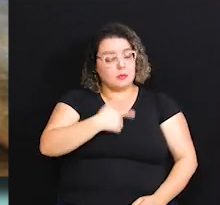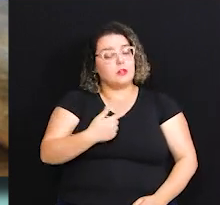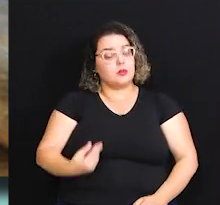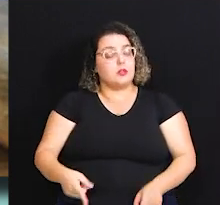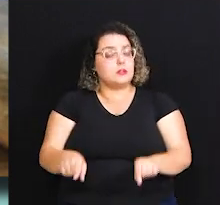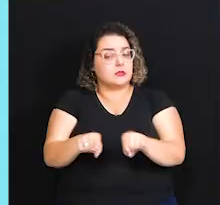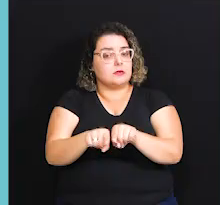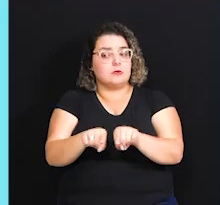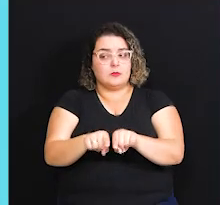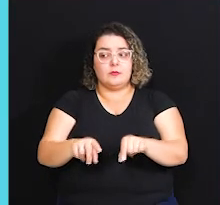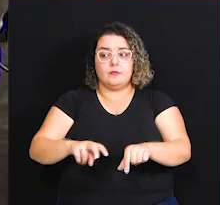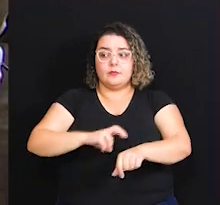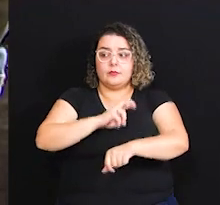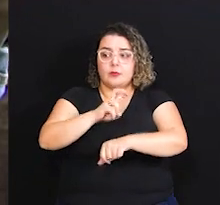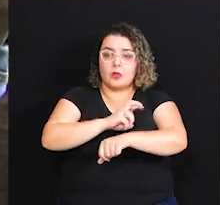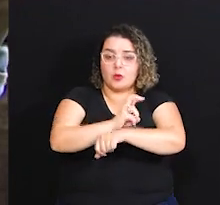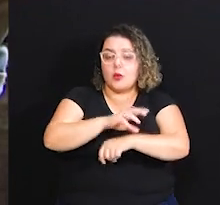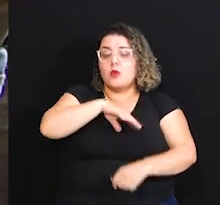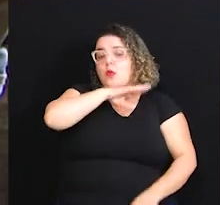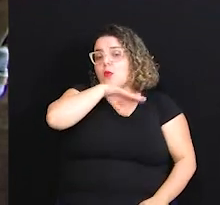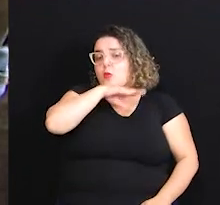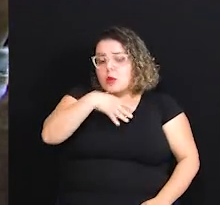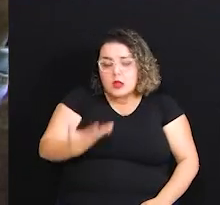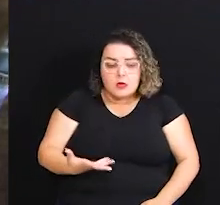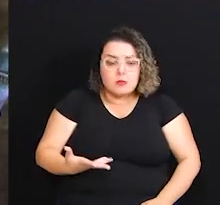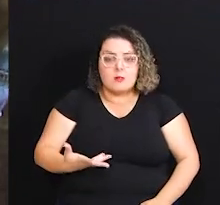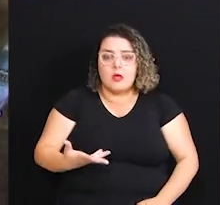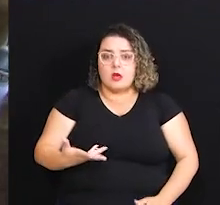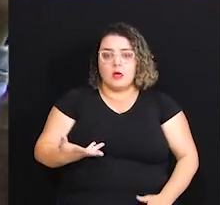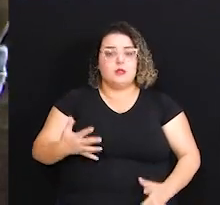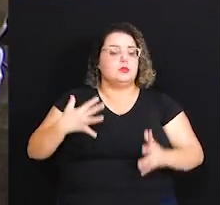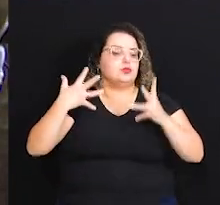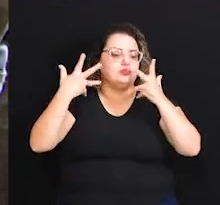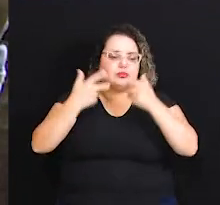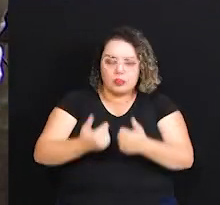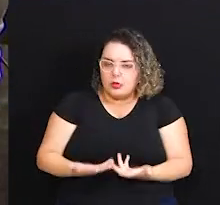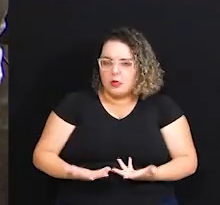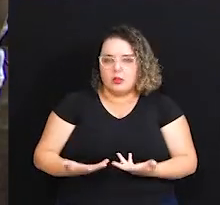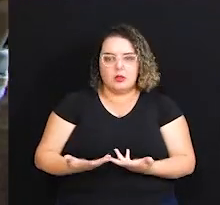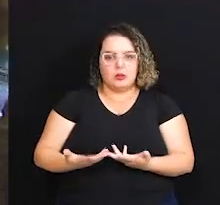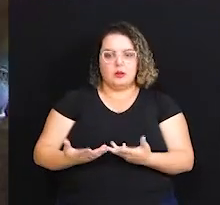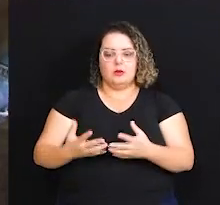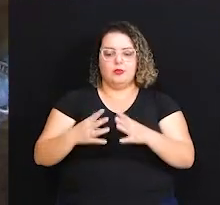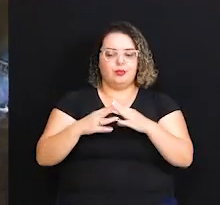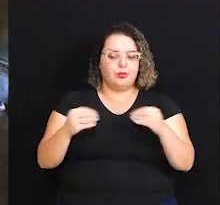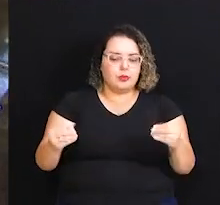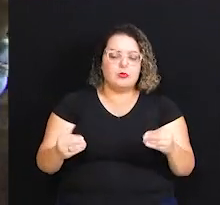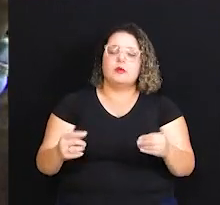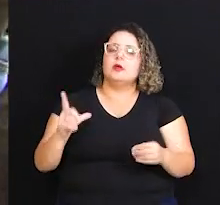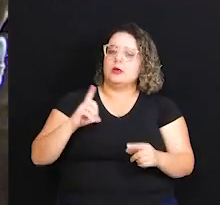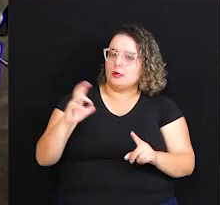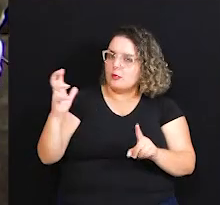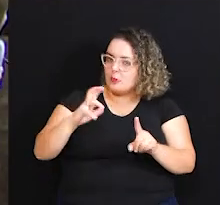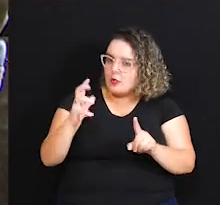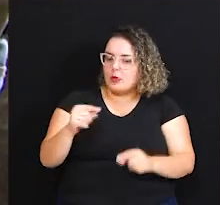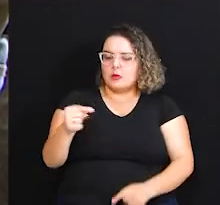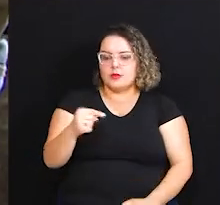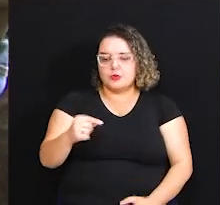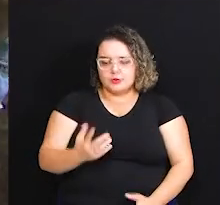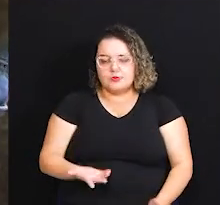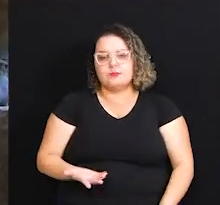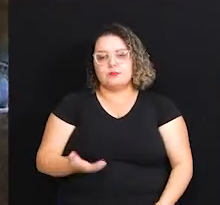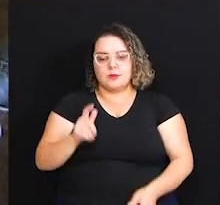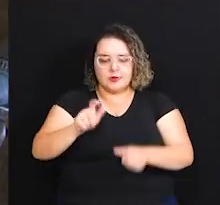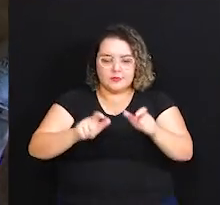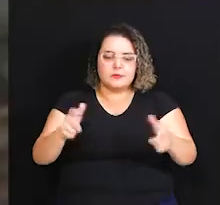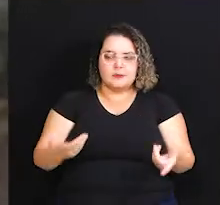esses animais, o desaparecimento deles ou a superpopulação deles vai de alguma maneira causar um impacto, mesmo que indireto,